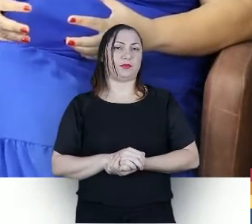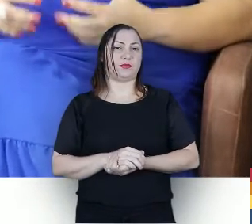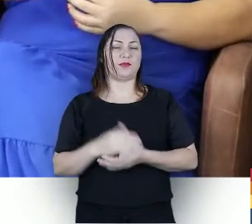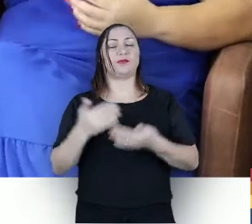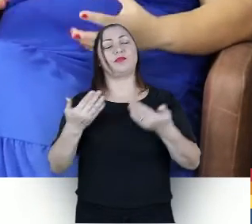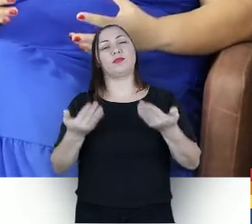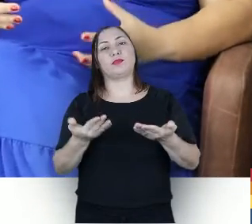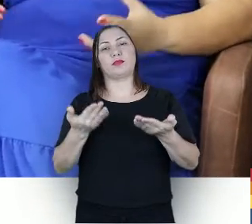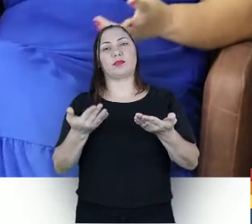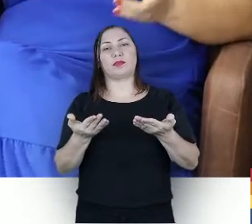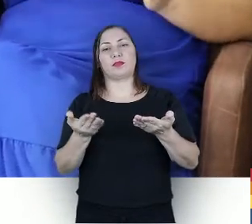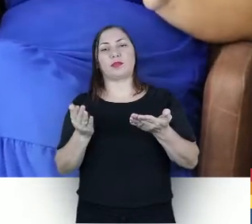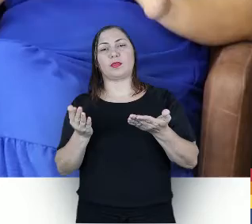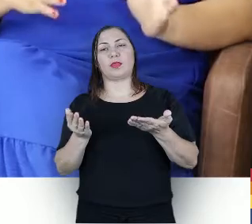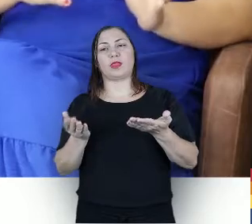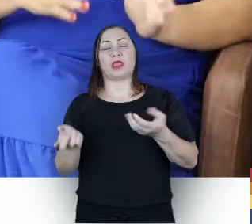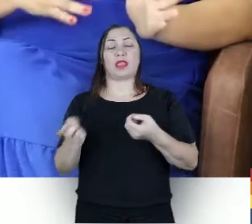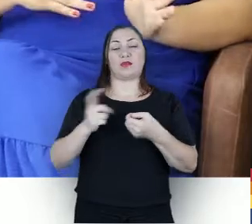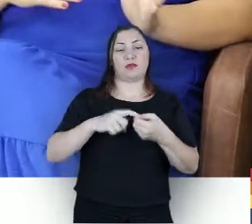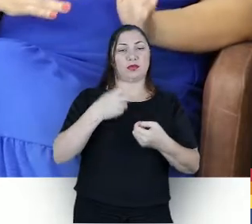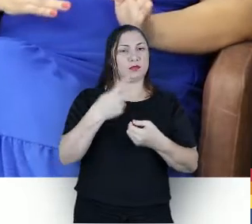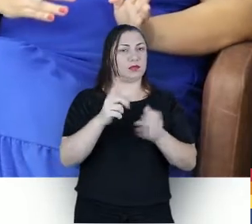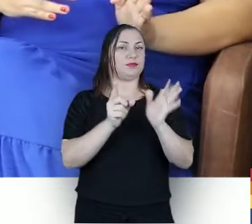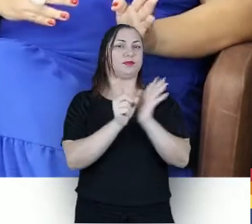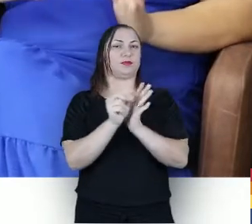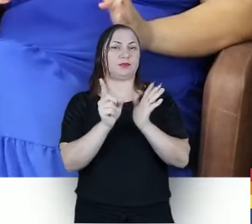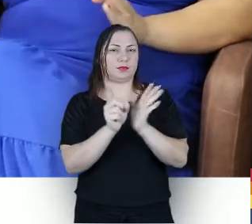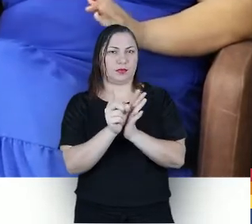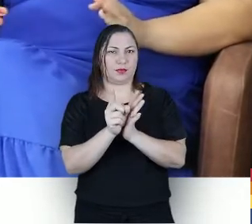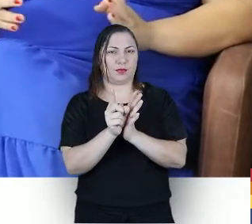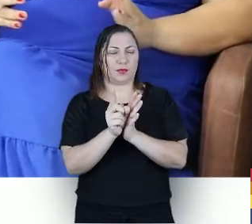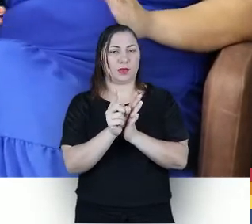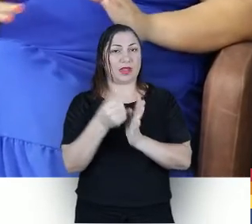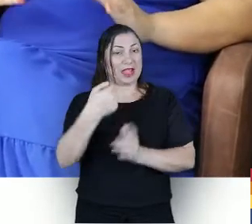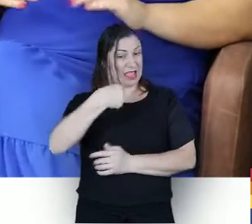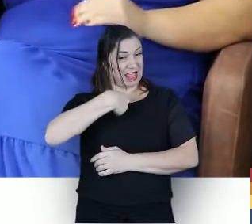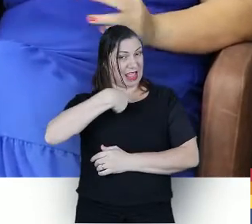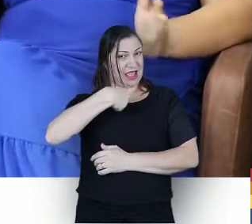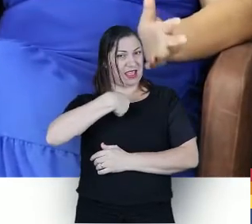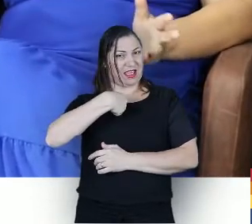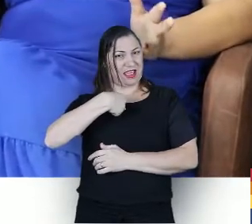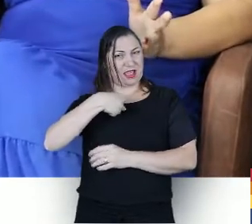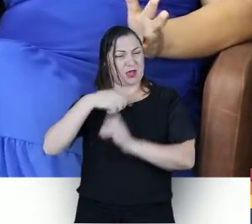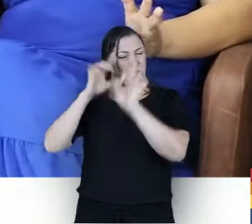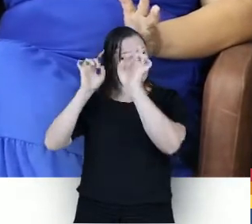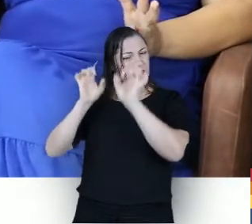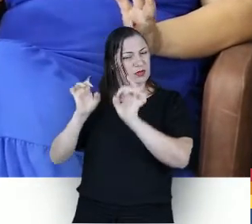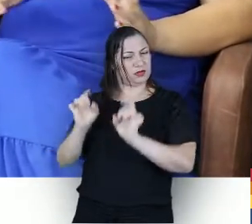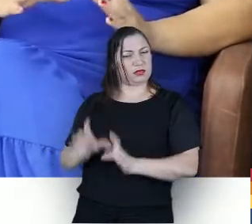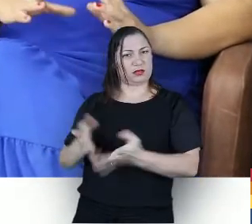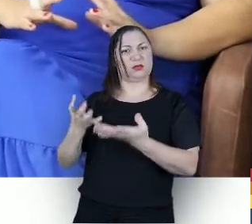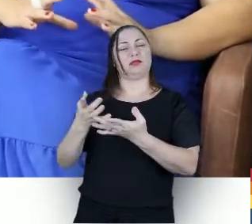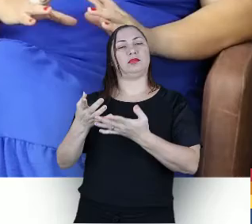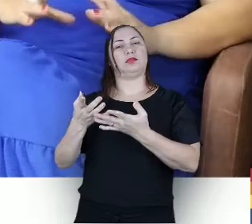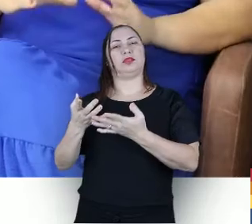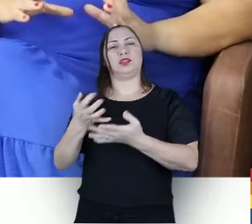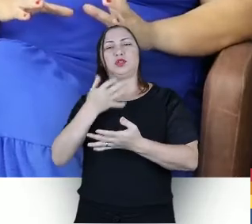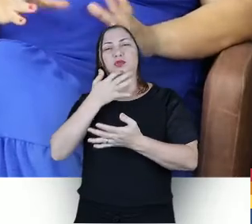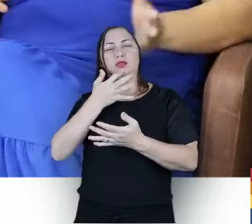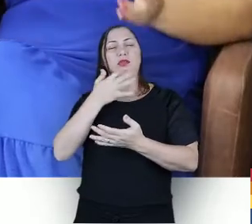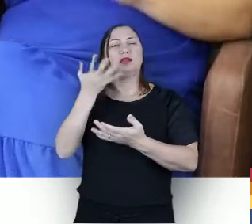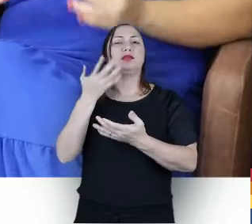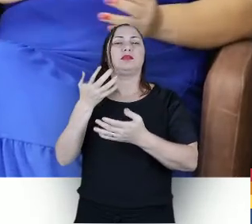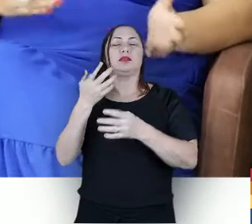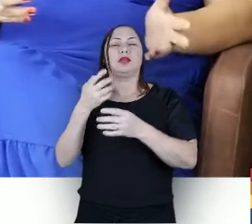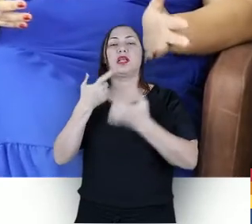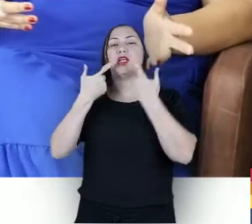exemplo, precisa numa determinada etapa do ensino médio. E